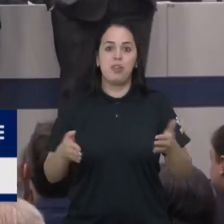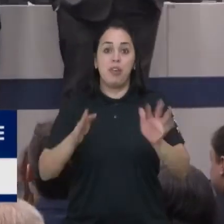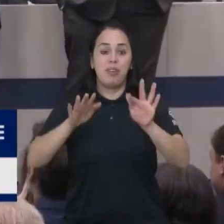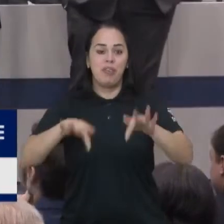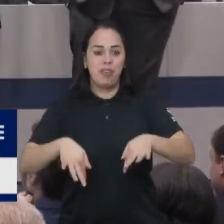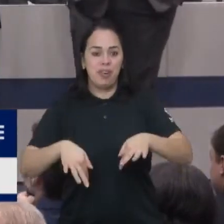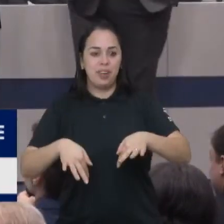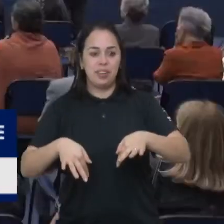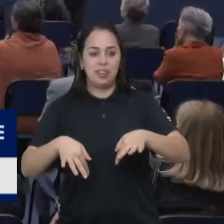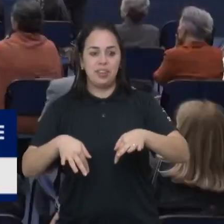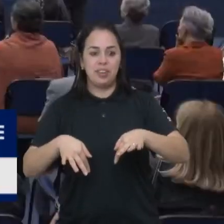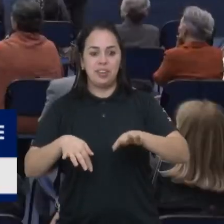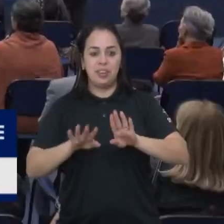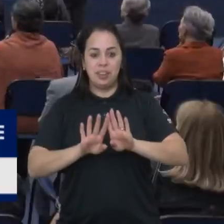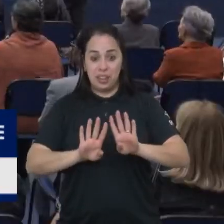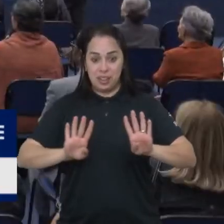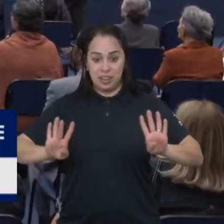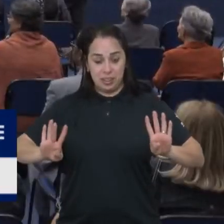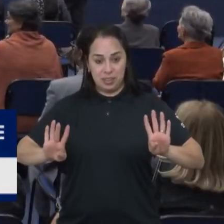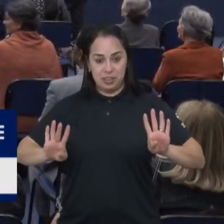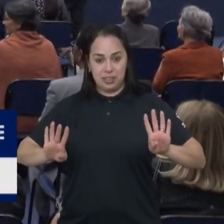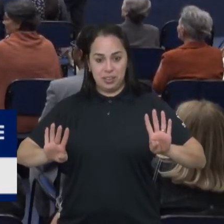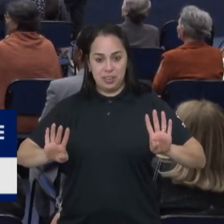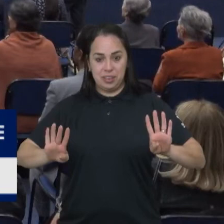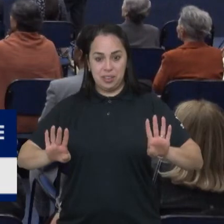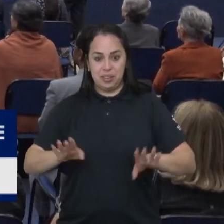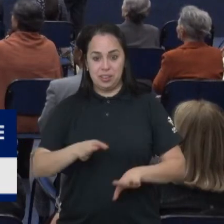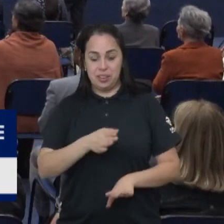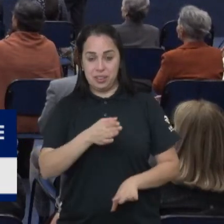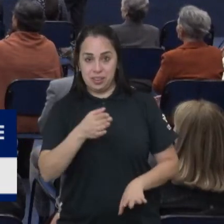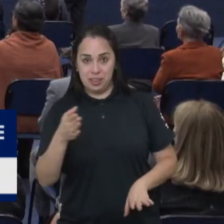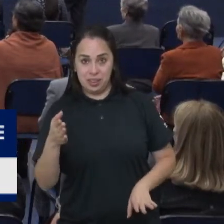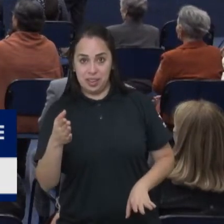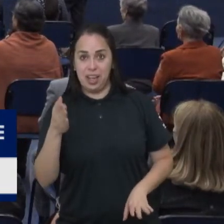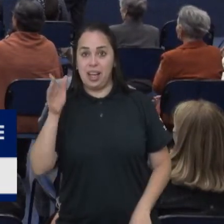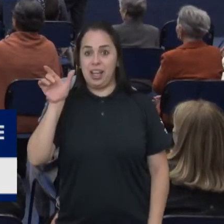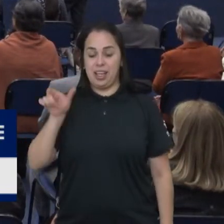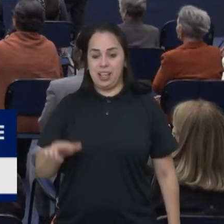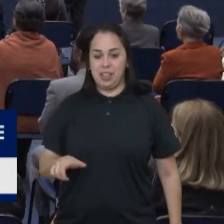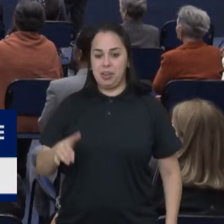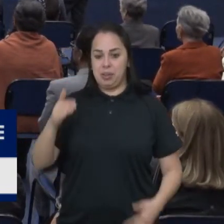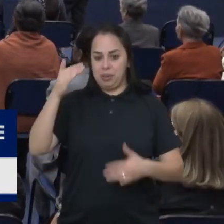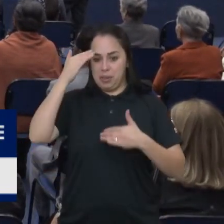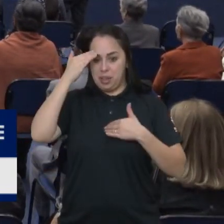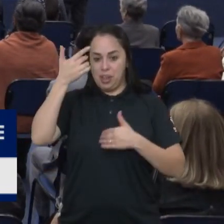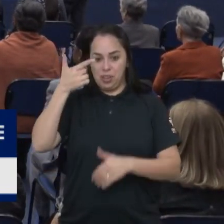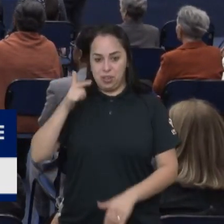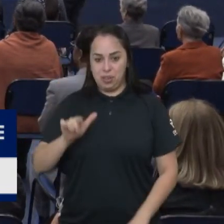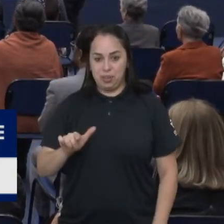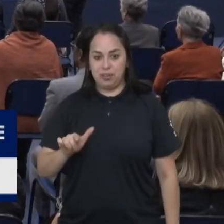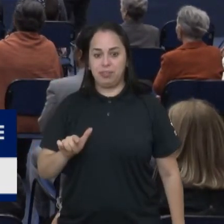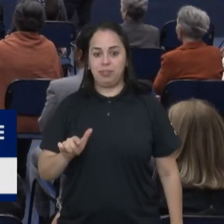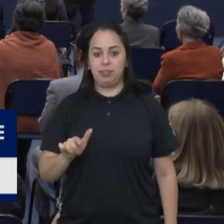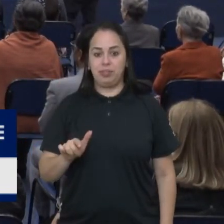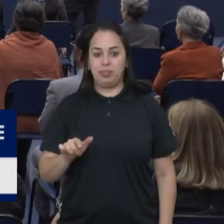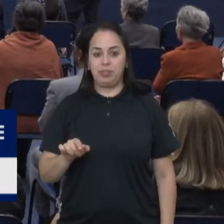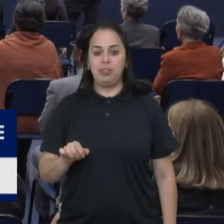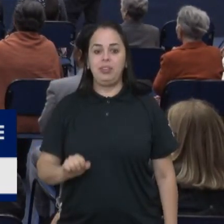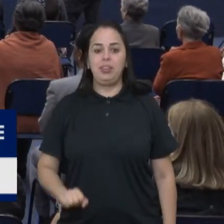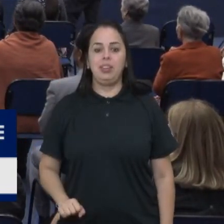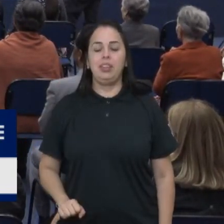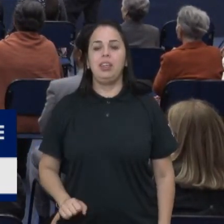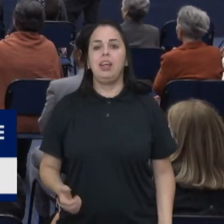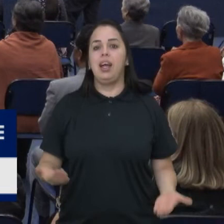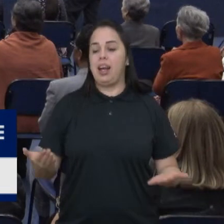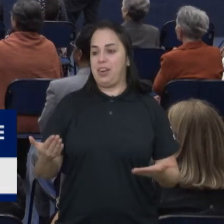aqui, chegando ao momento final. Doutor Ricardo, muito obrigado mais uma vez, tá? Que agora,